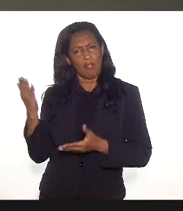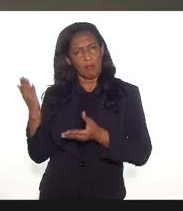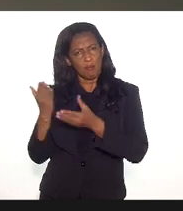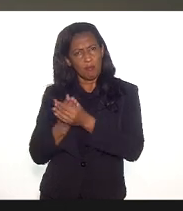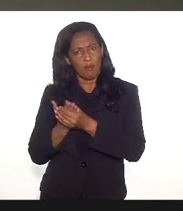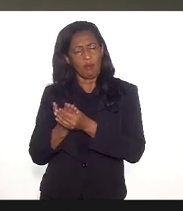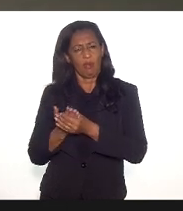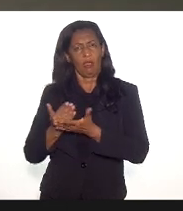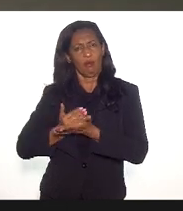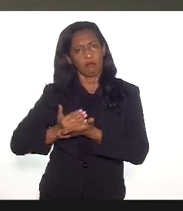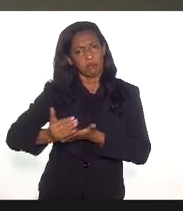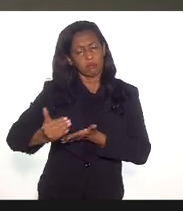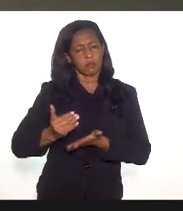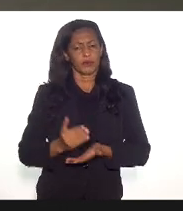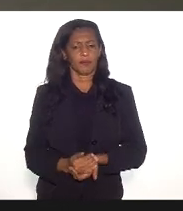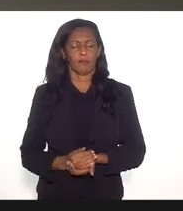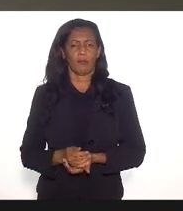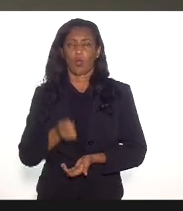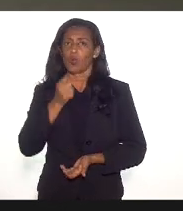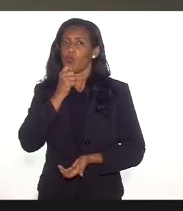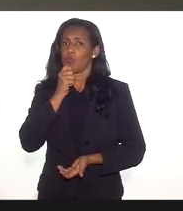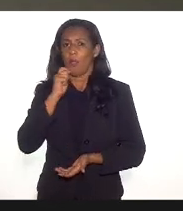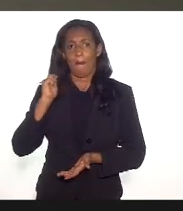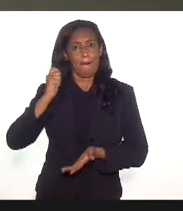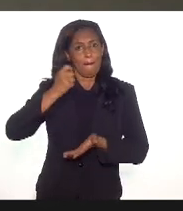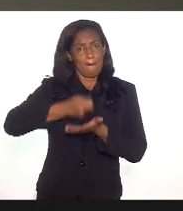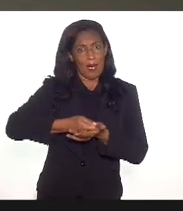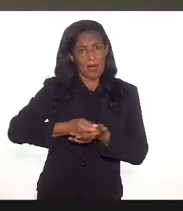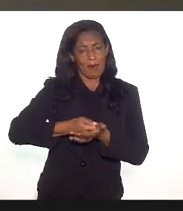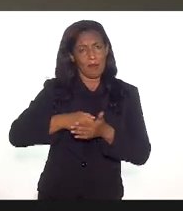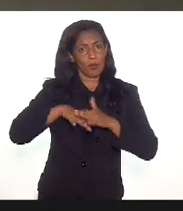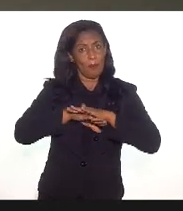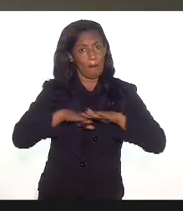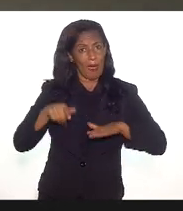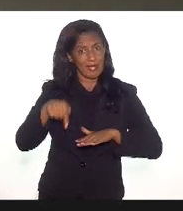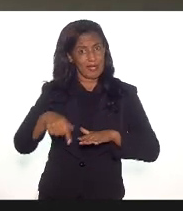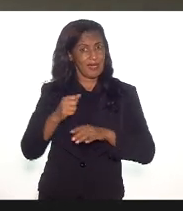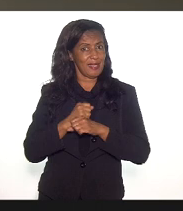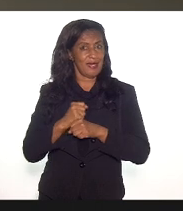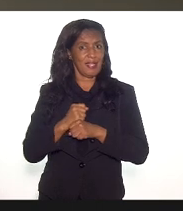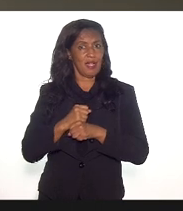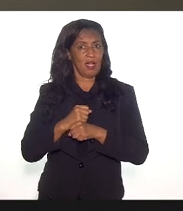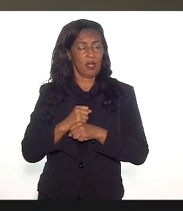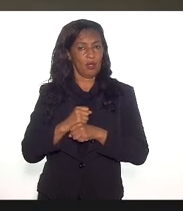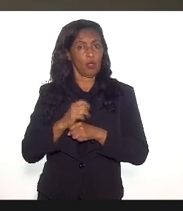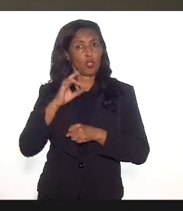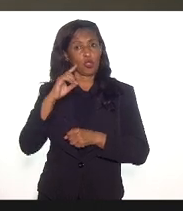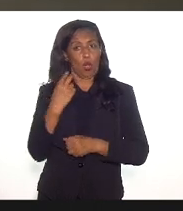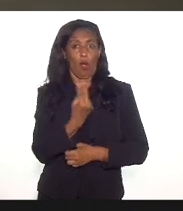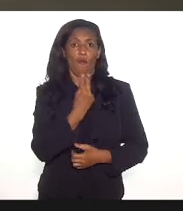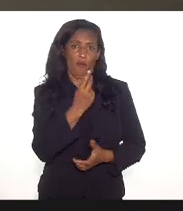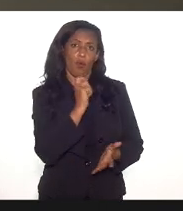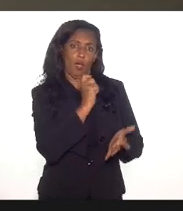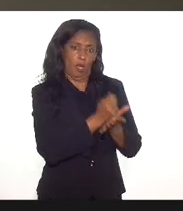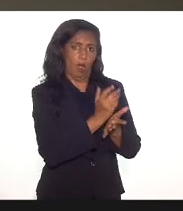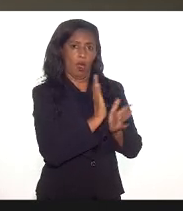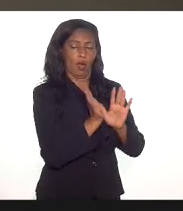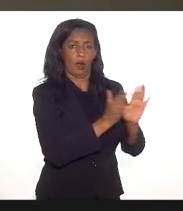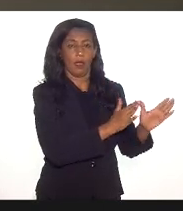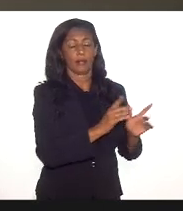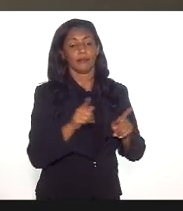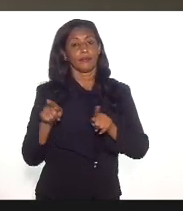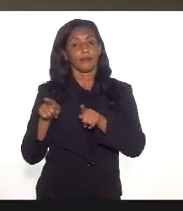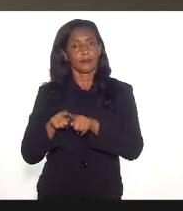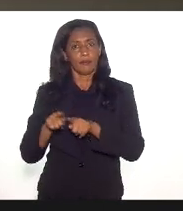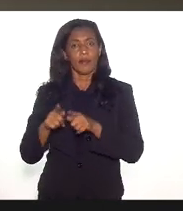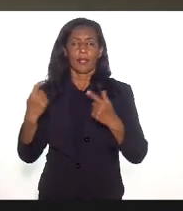não deve ter o pagamento da dívida mais esse ano, vamos ter só esse valor. Por outro lado,